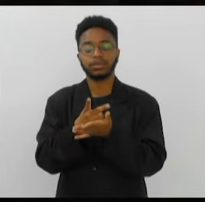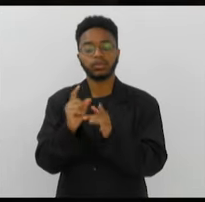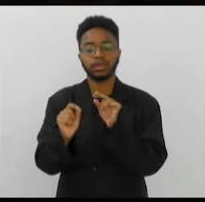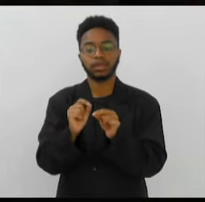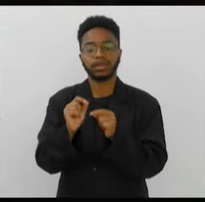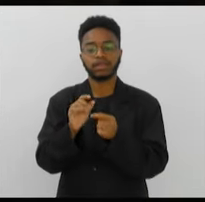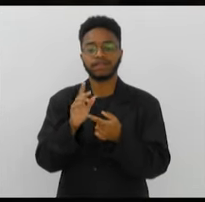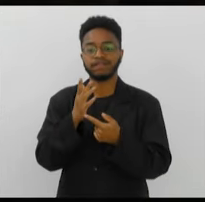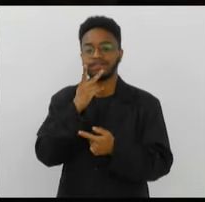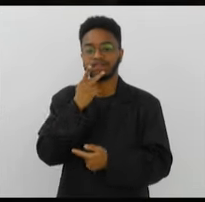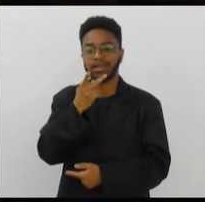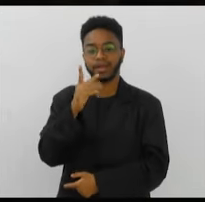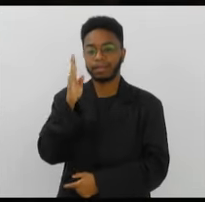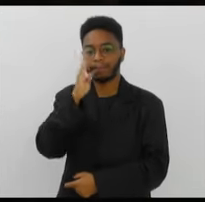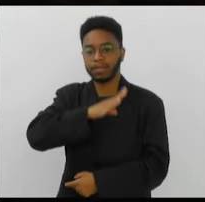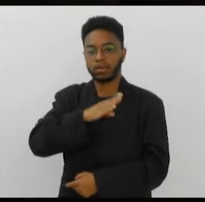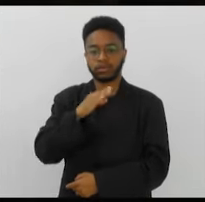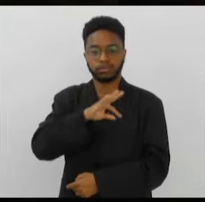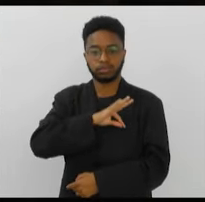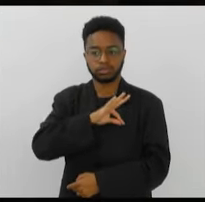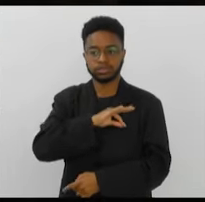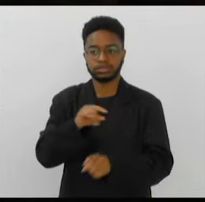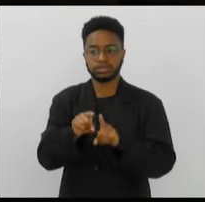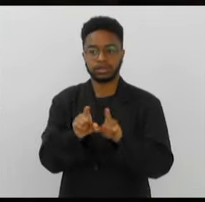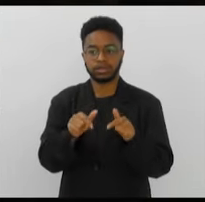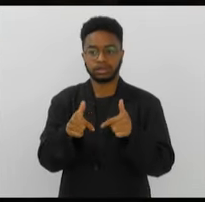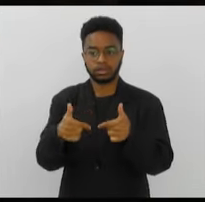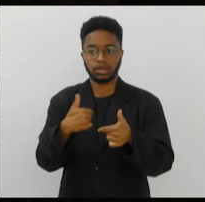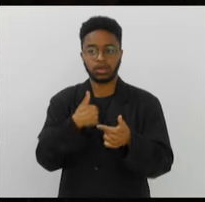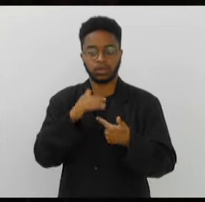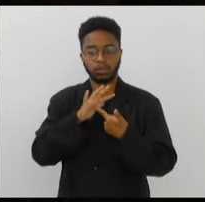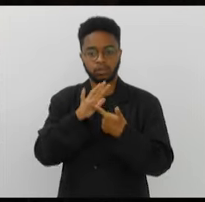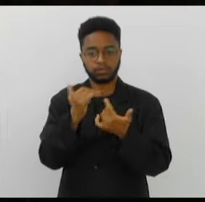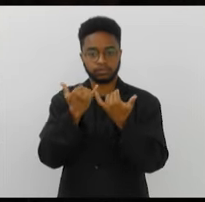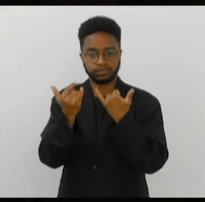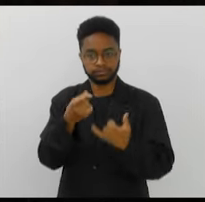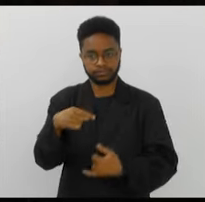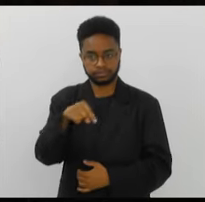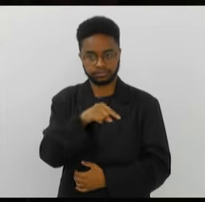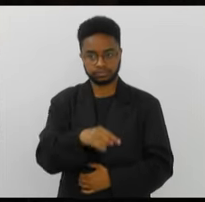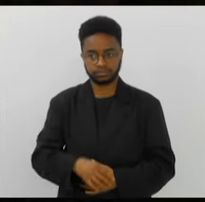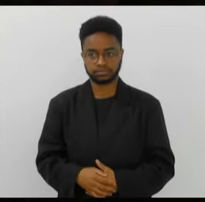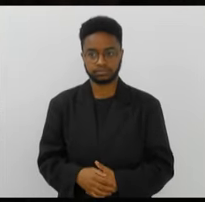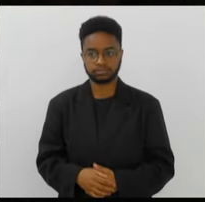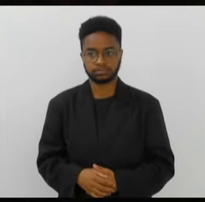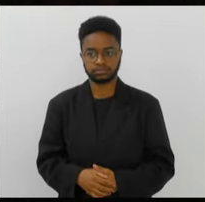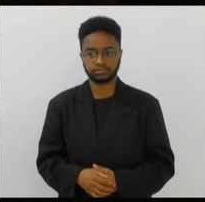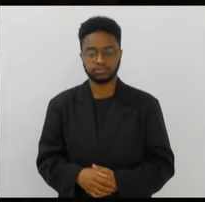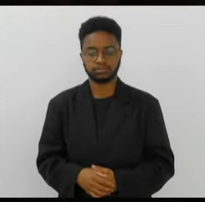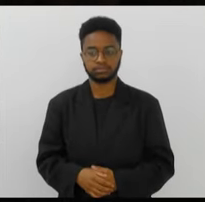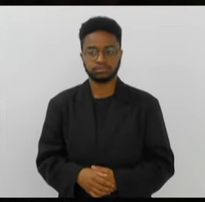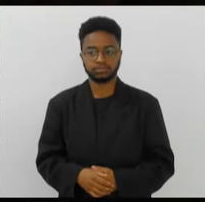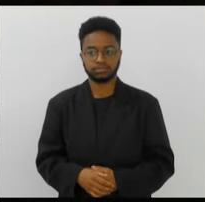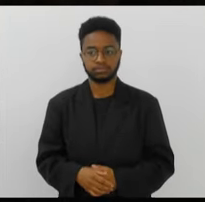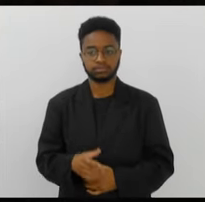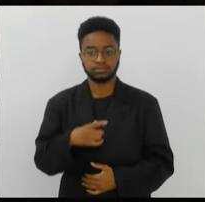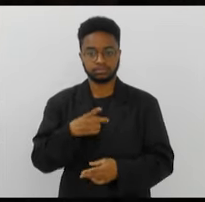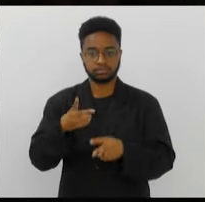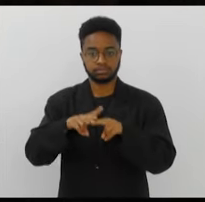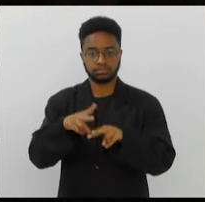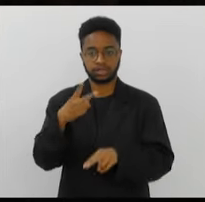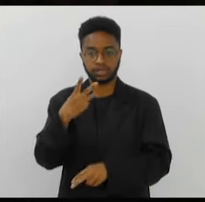os policiais e as operações. E eu trago números aqui, presidente. Né, foram apreendidos